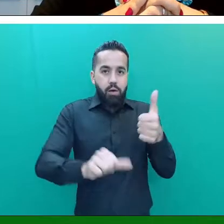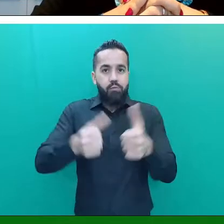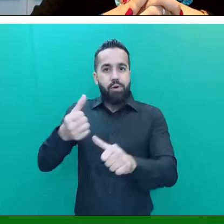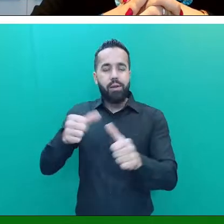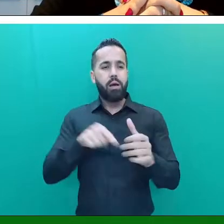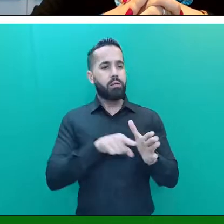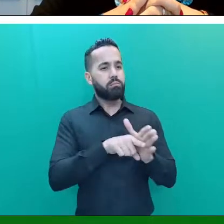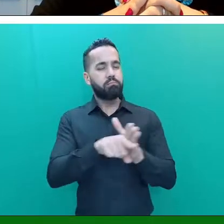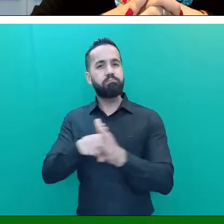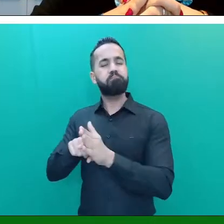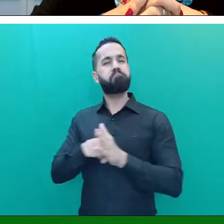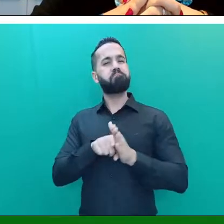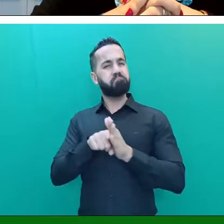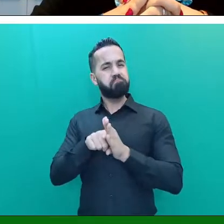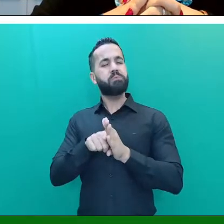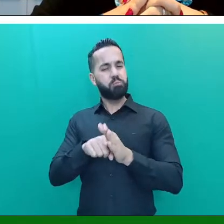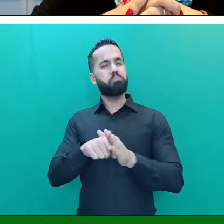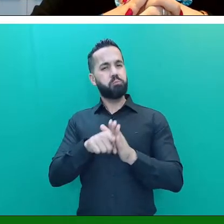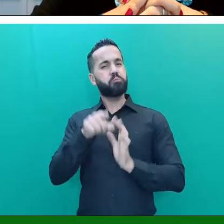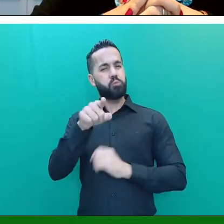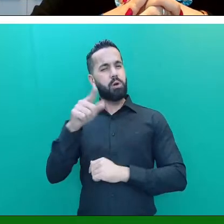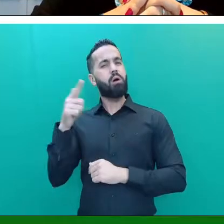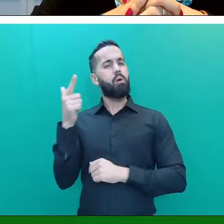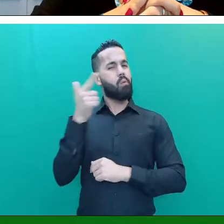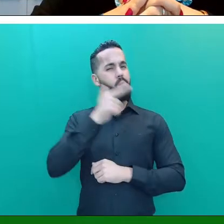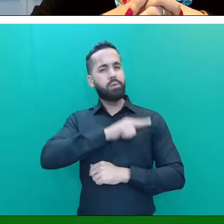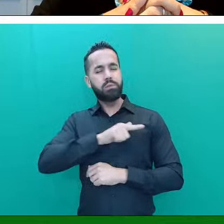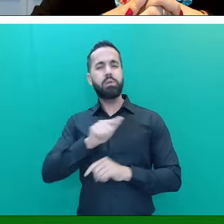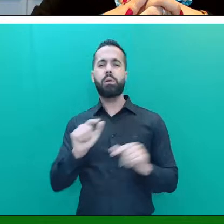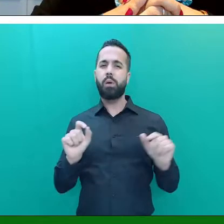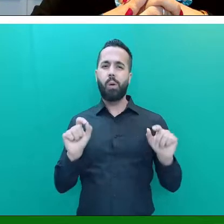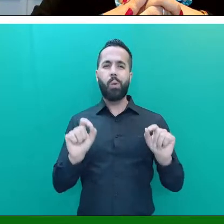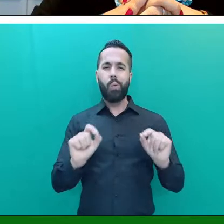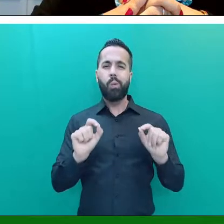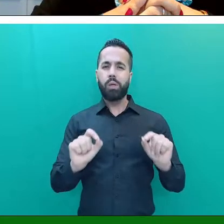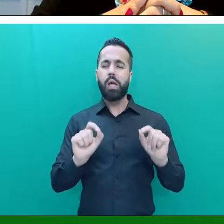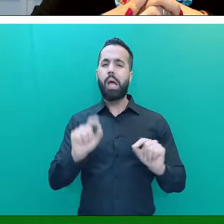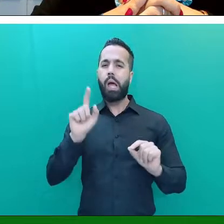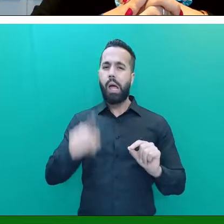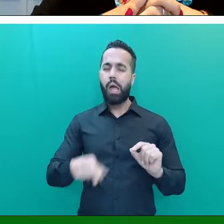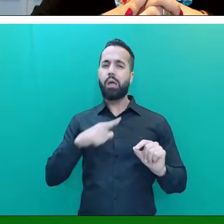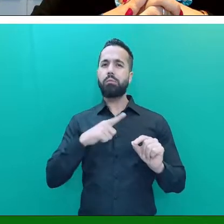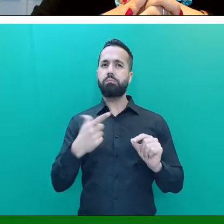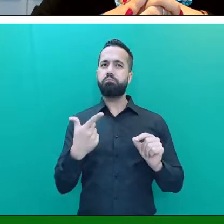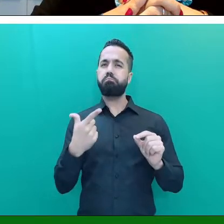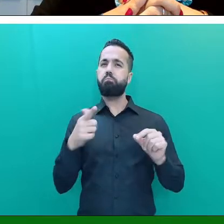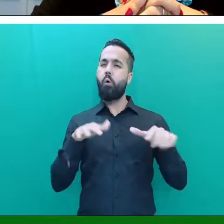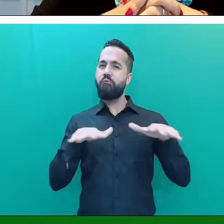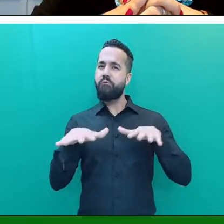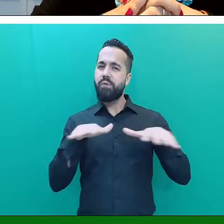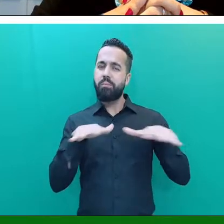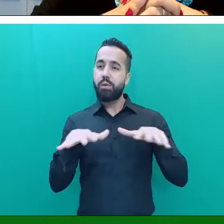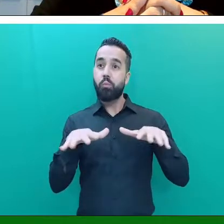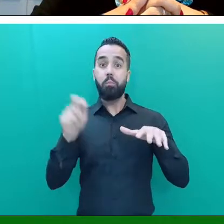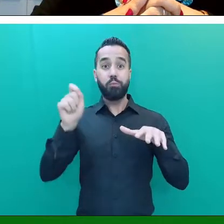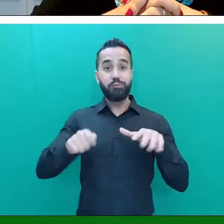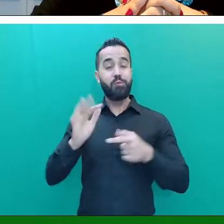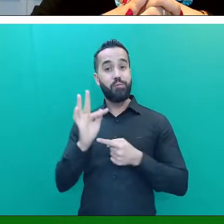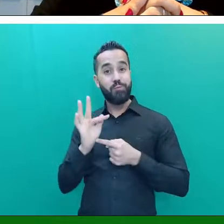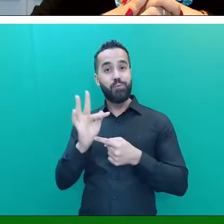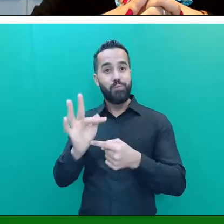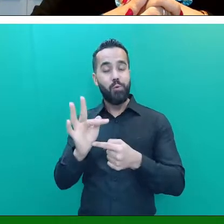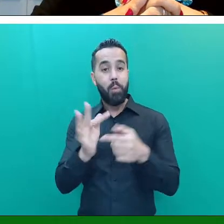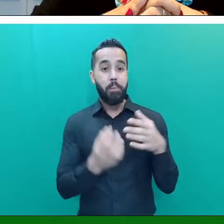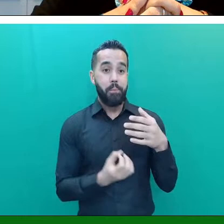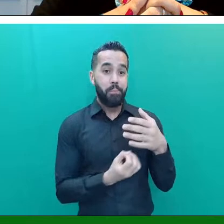um movimento que vai ser cada vez mais seguro no futuro, de produção de teoria. No fundo,